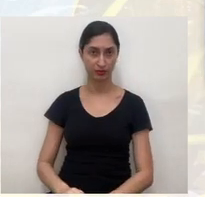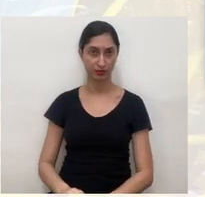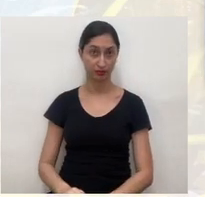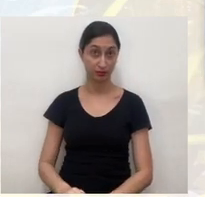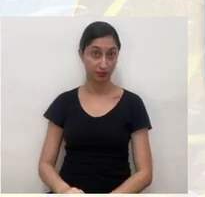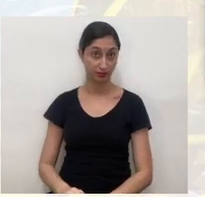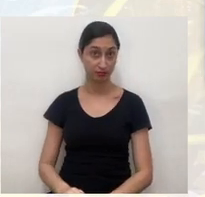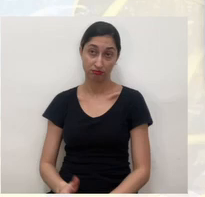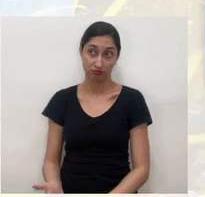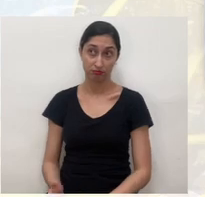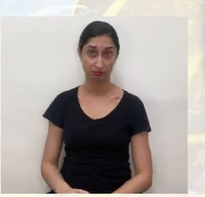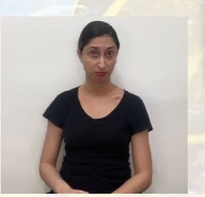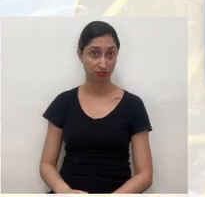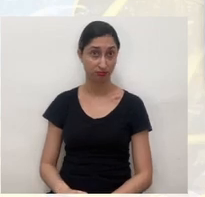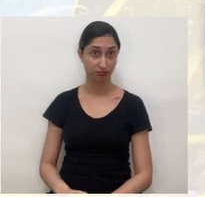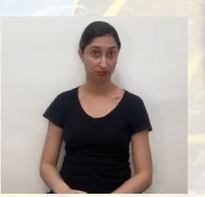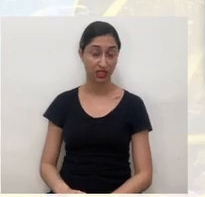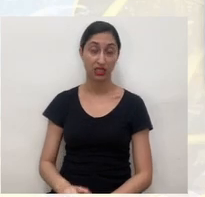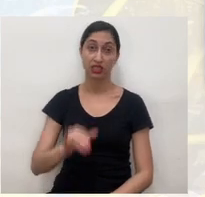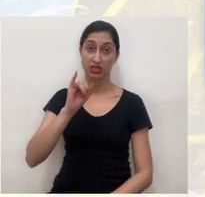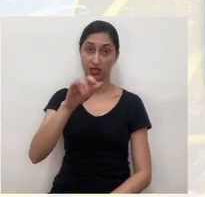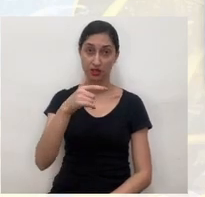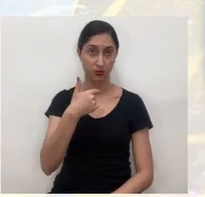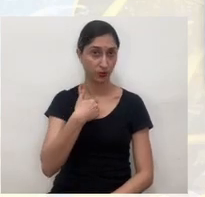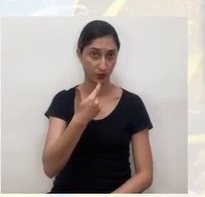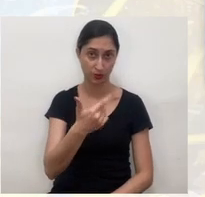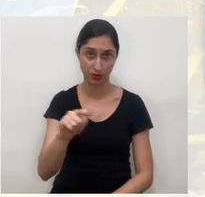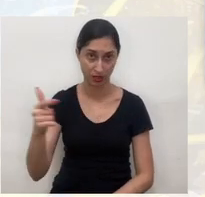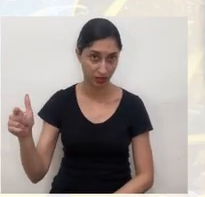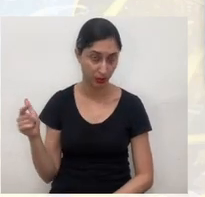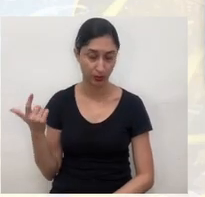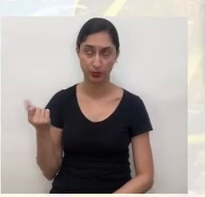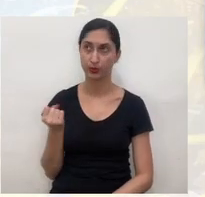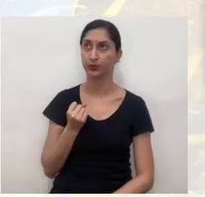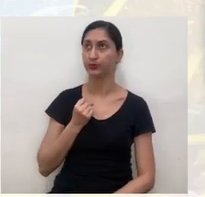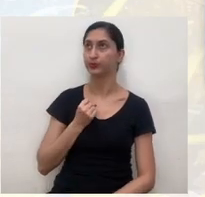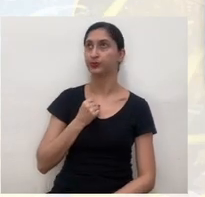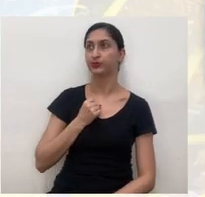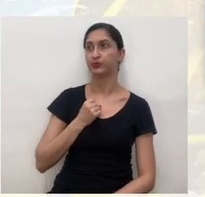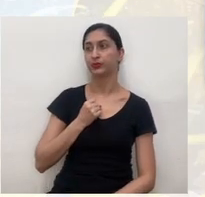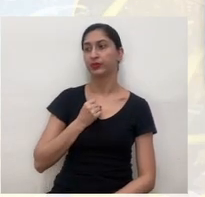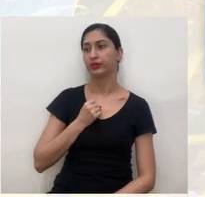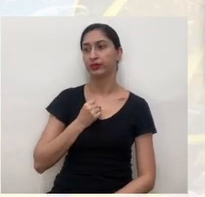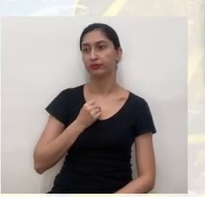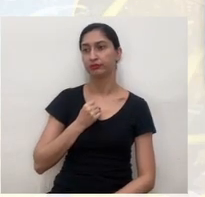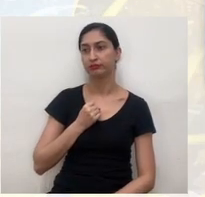sabe? Mas se eu não tenho elementos e não tenho